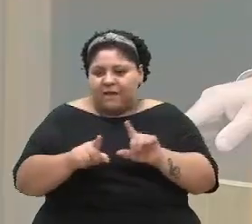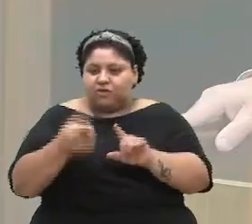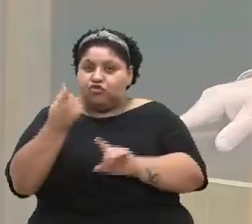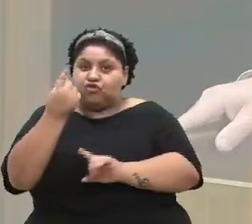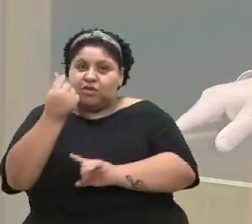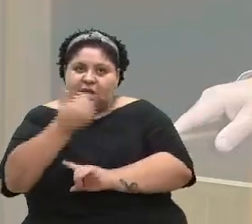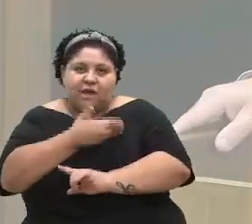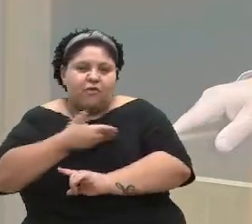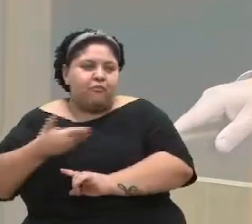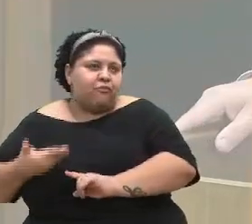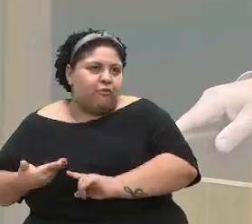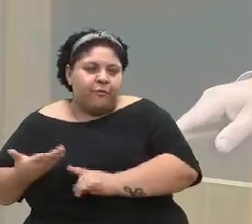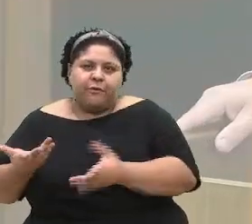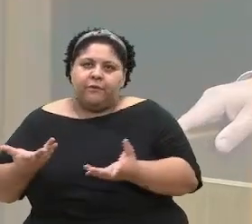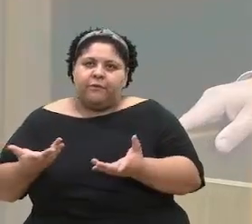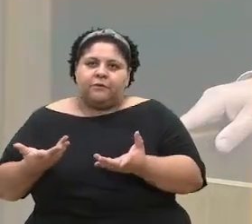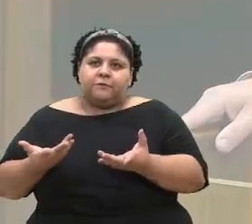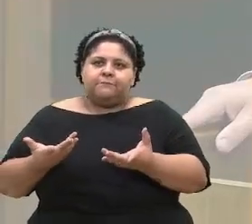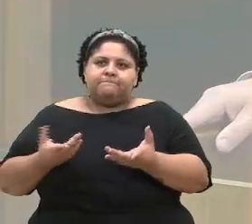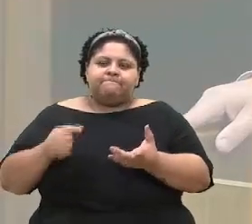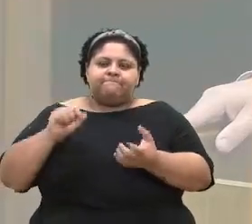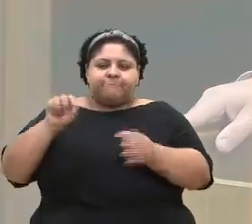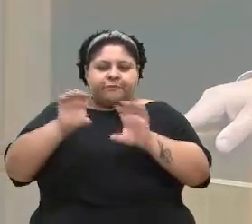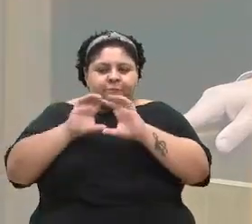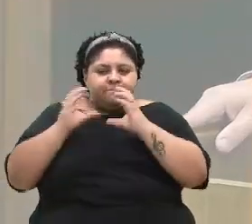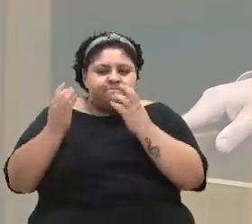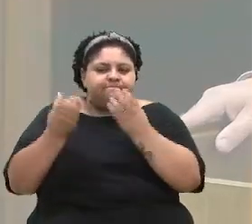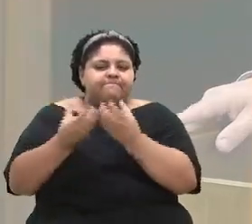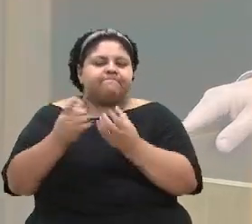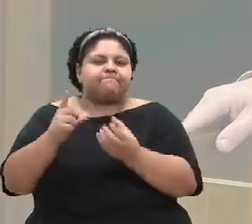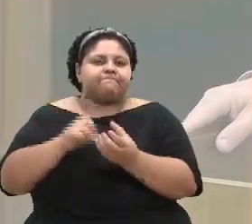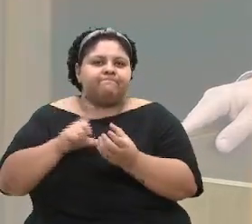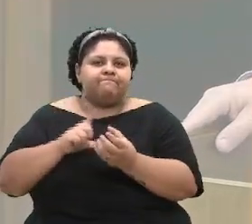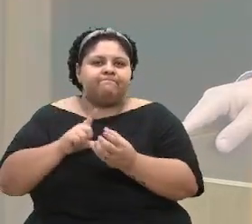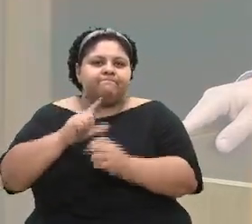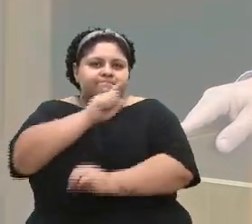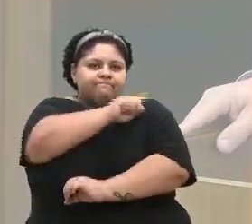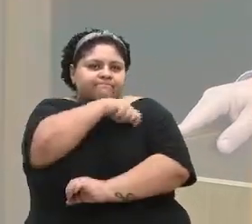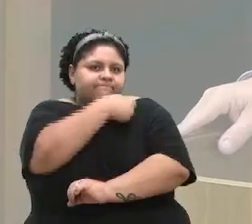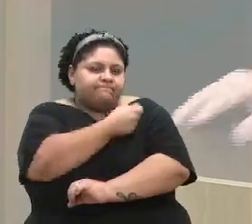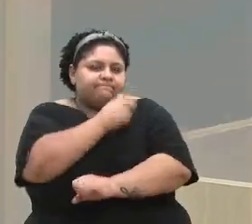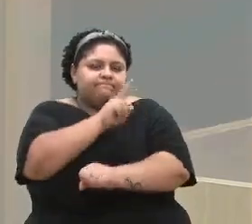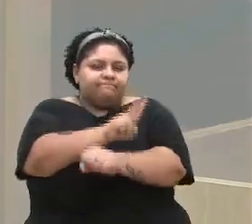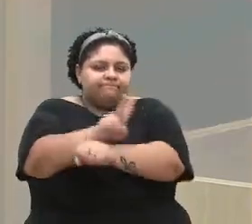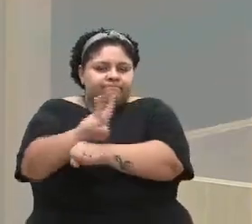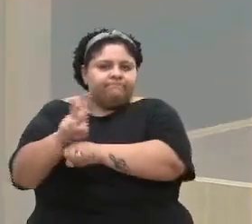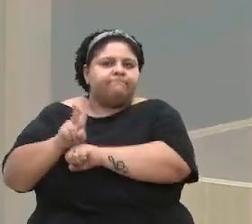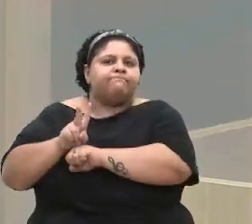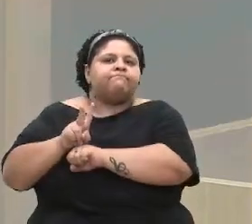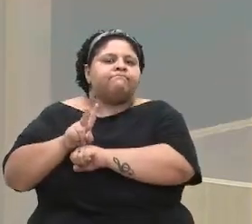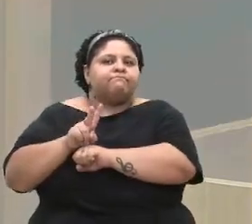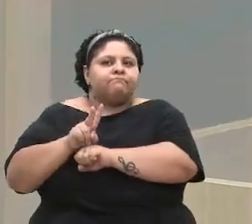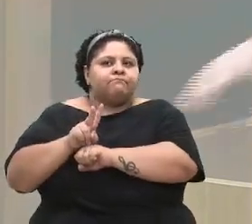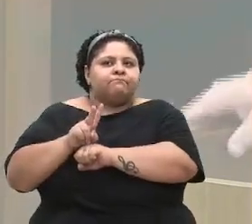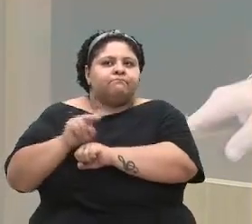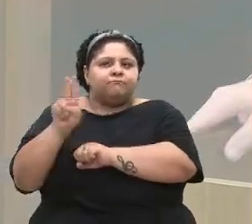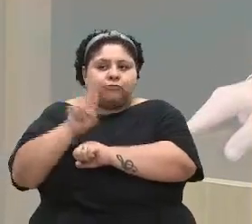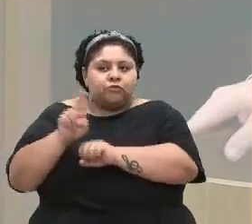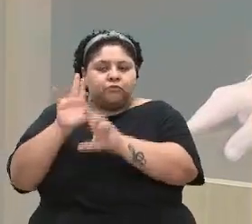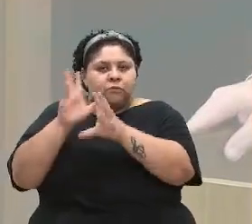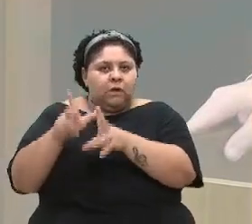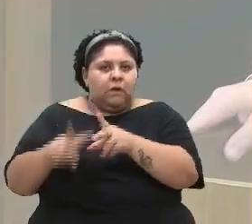público, aquilo que é comunitário, ele tem que ser o mais fiscalizado, o mais cuidado, né? Aquilo que é de uso de